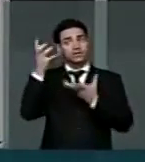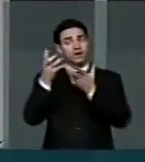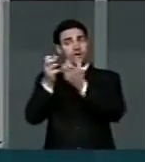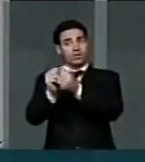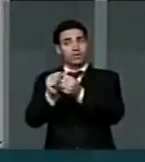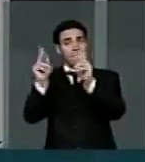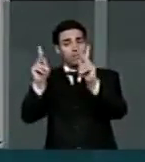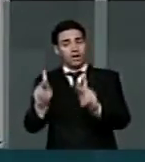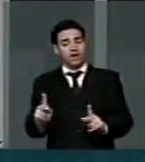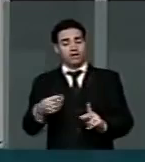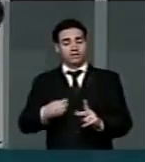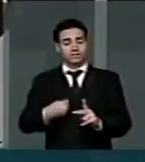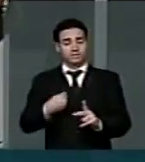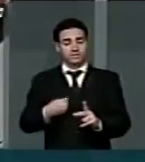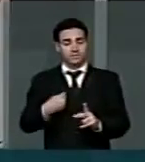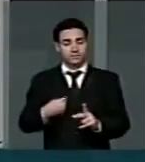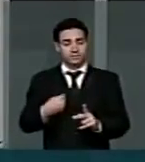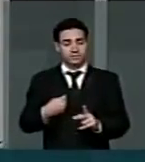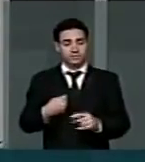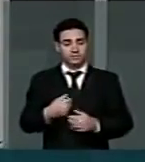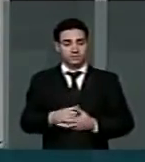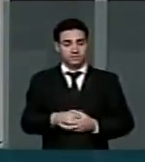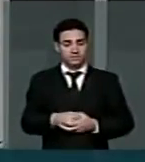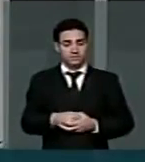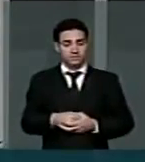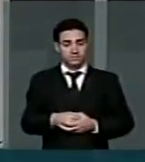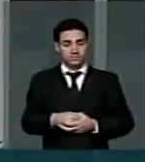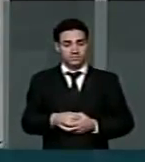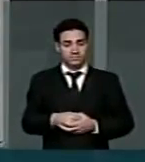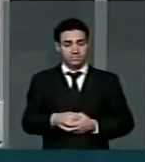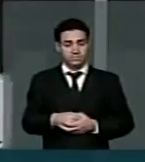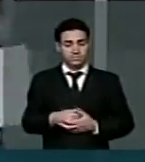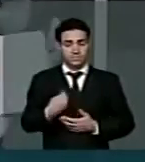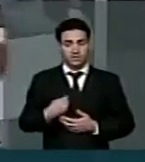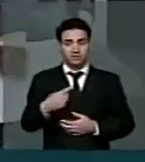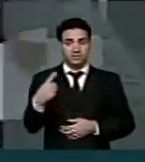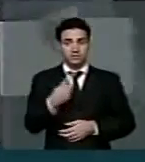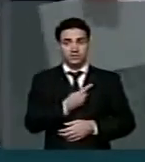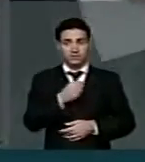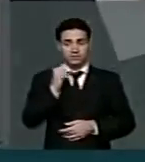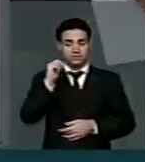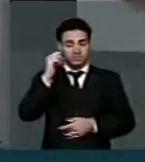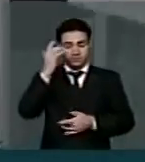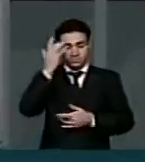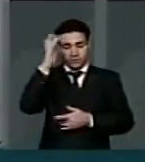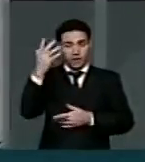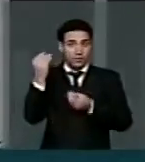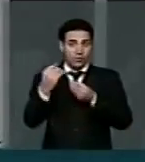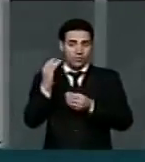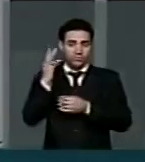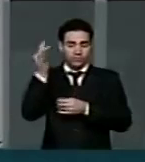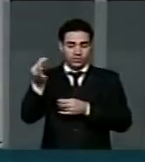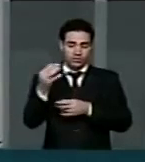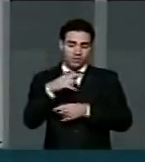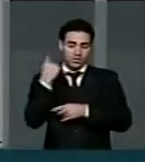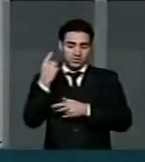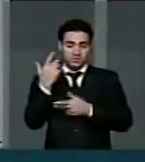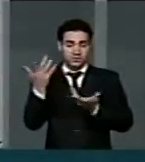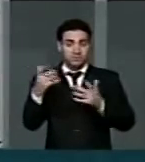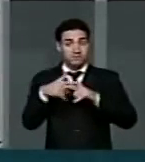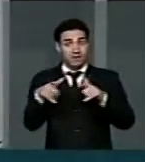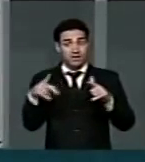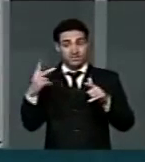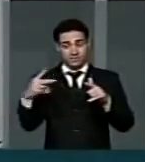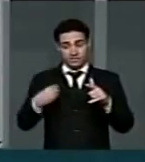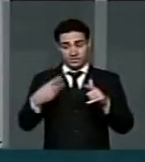paz, na sua vida que não conseguimos imaginar a não ser como um mistério, e que o seu exemplo,